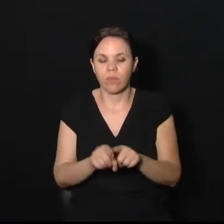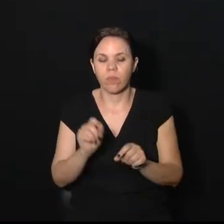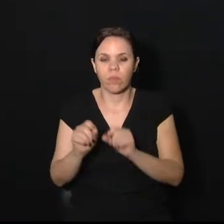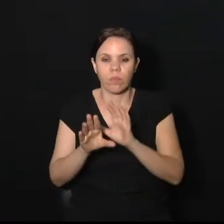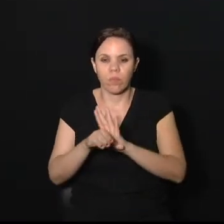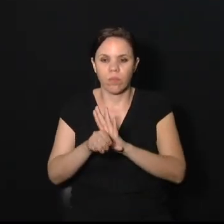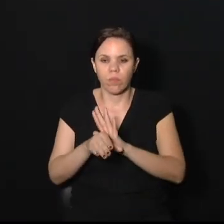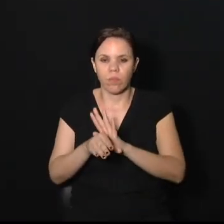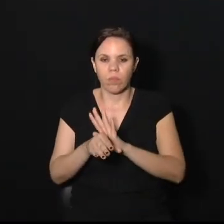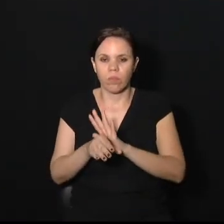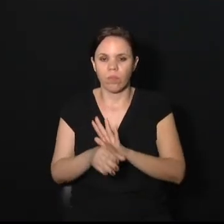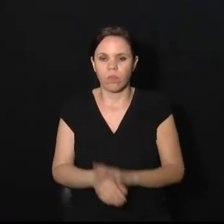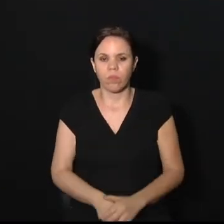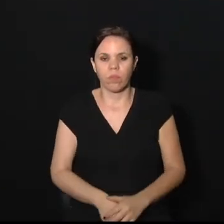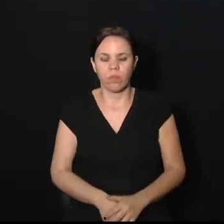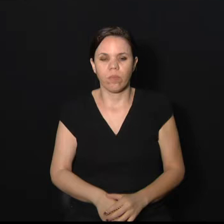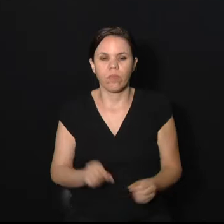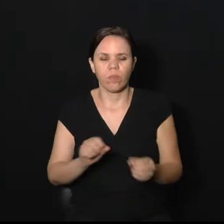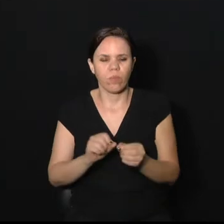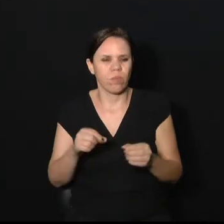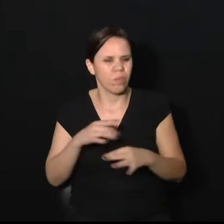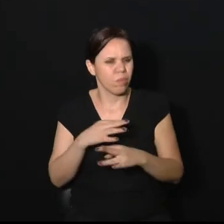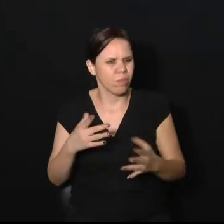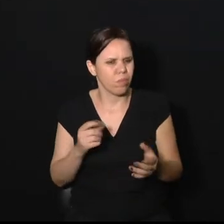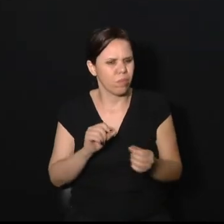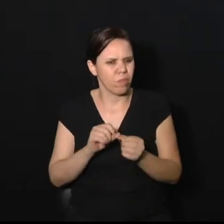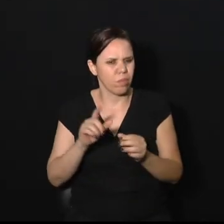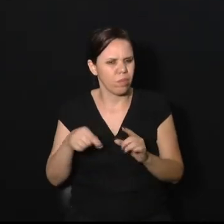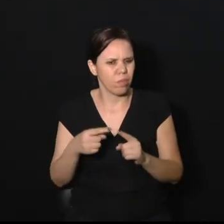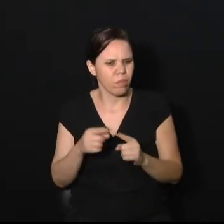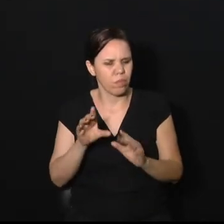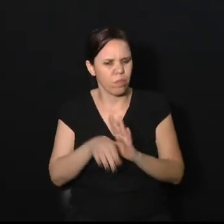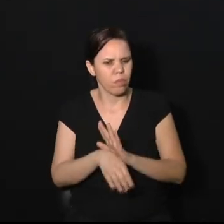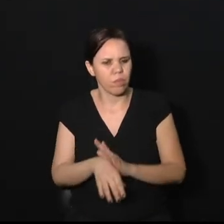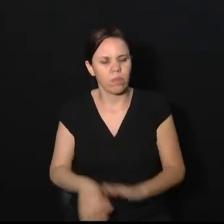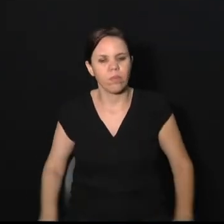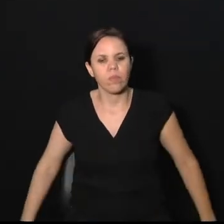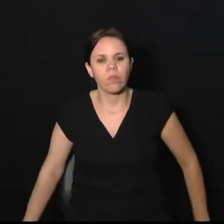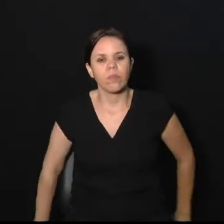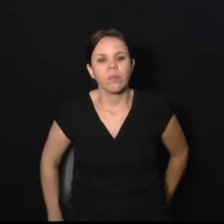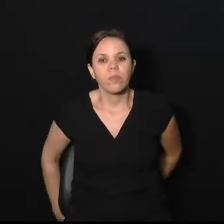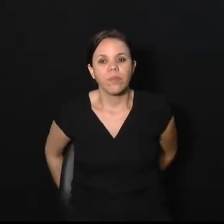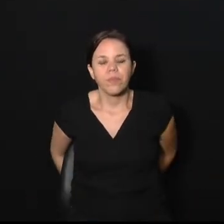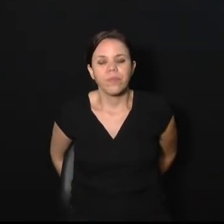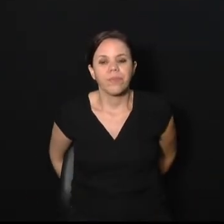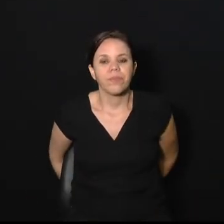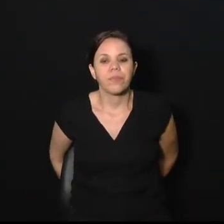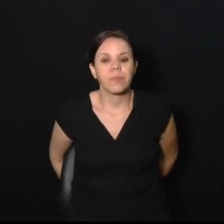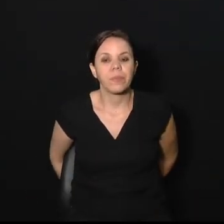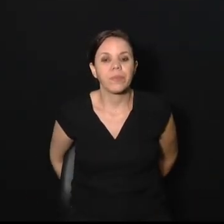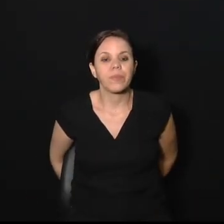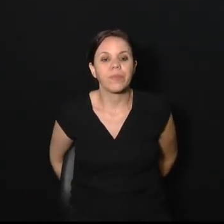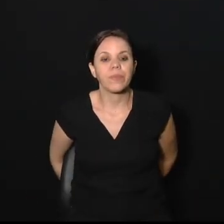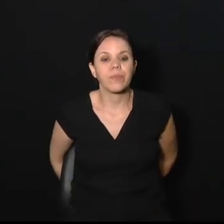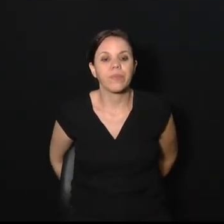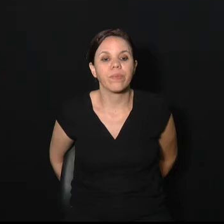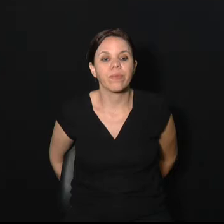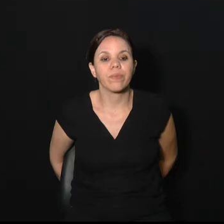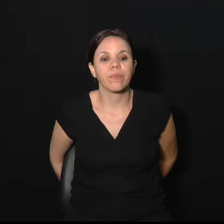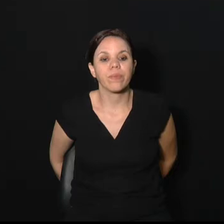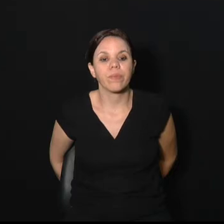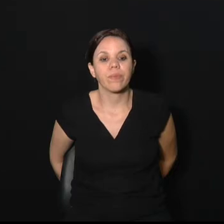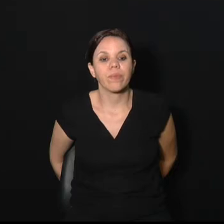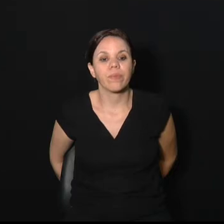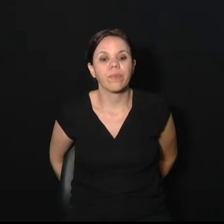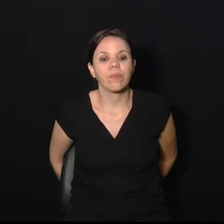de cidades inteligentes, do que a cidade está fazendo para atingir esse conceito. E o que a gente diz é que as cidades inteligentes, né, vão salvar